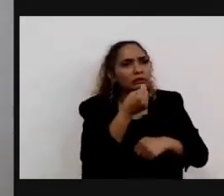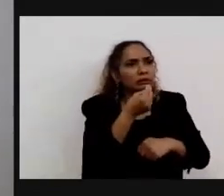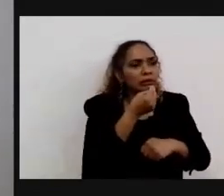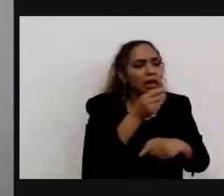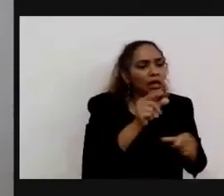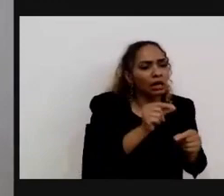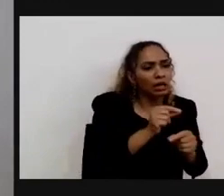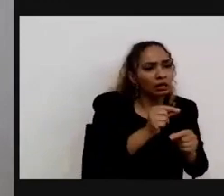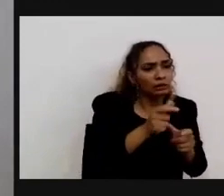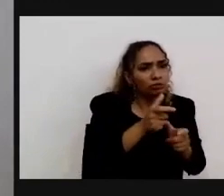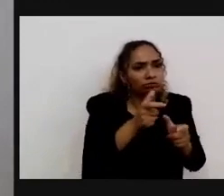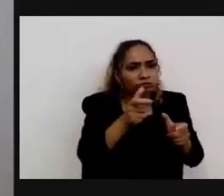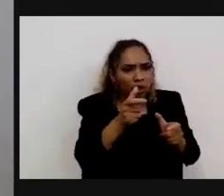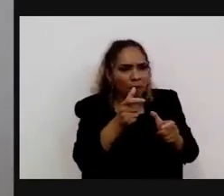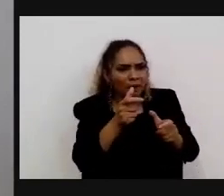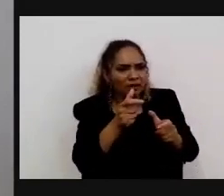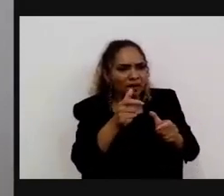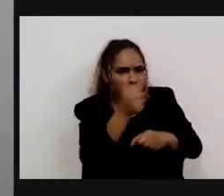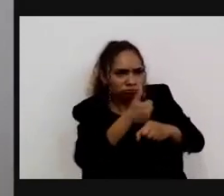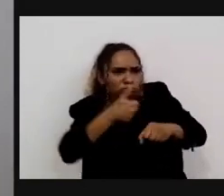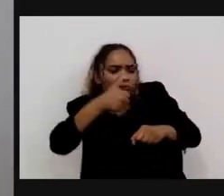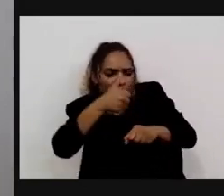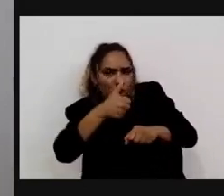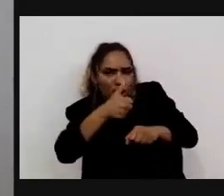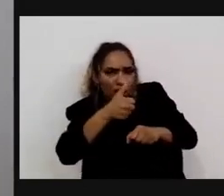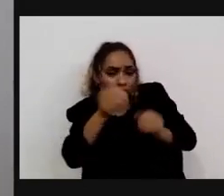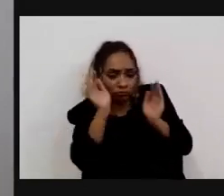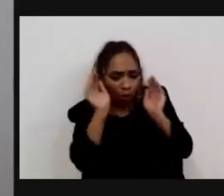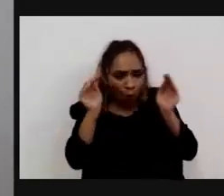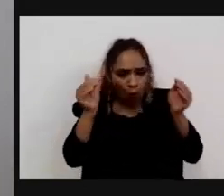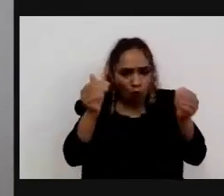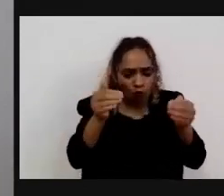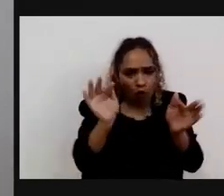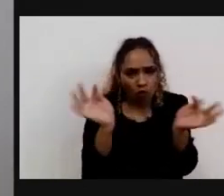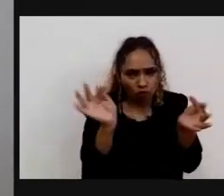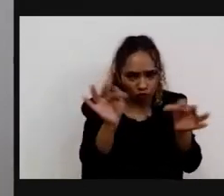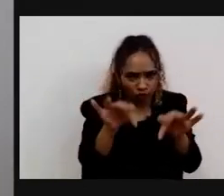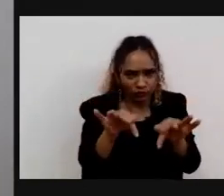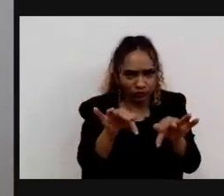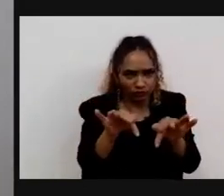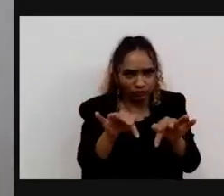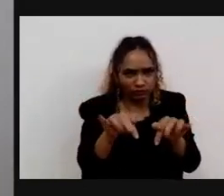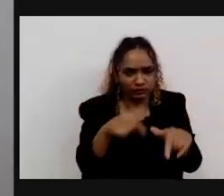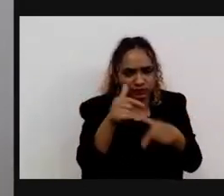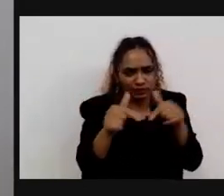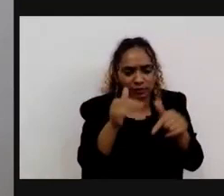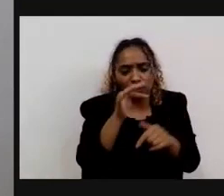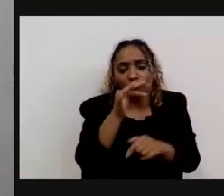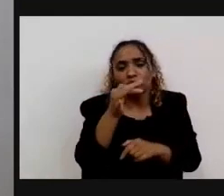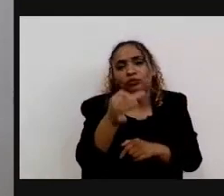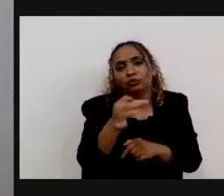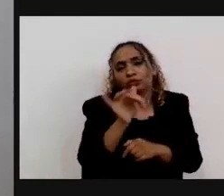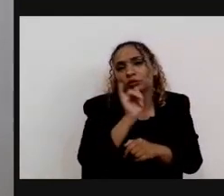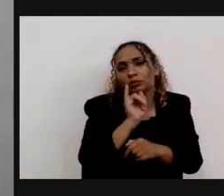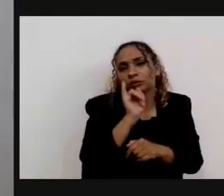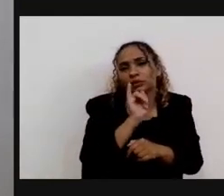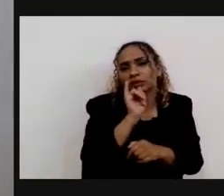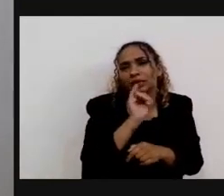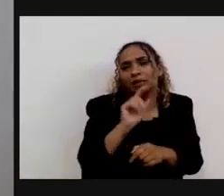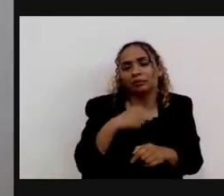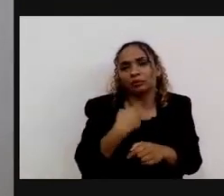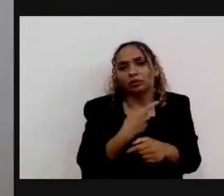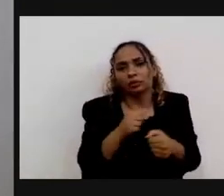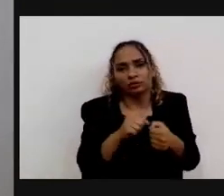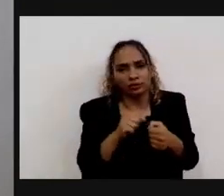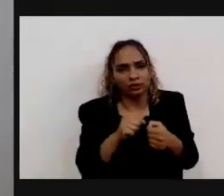cresce melhor mas você tem que saber onde quer chegar lá no final né fazer exercício de futuro por exemplo uma coisa que a gente fazia